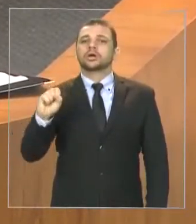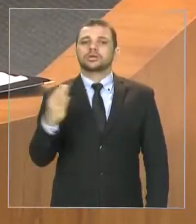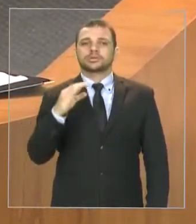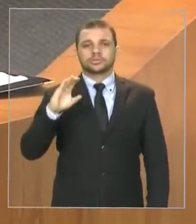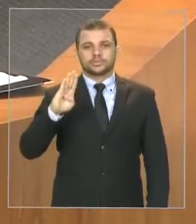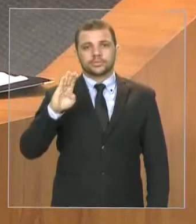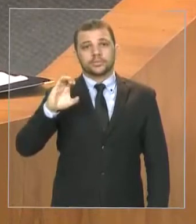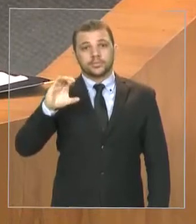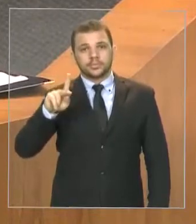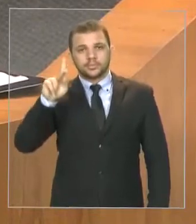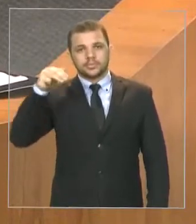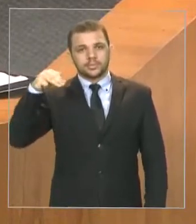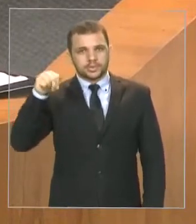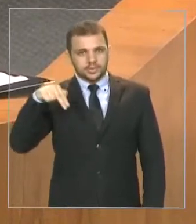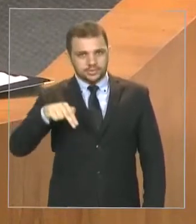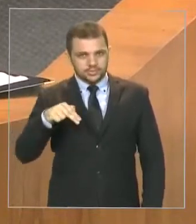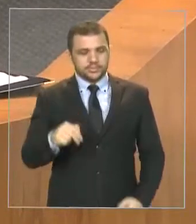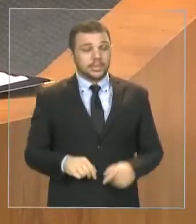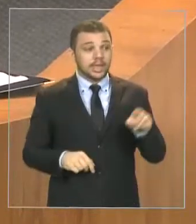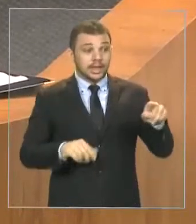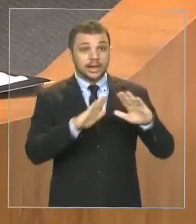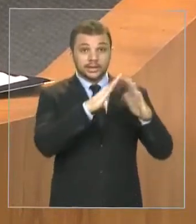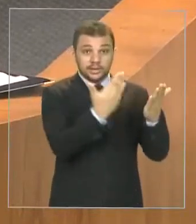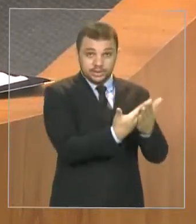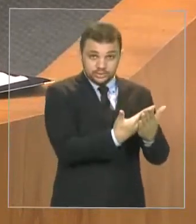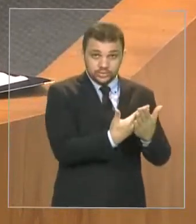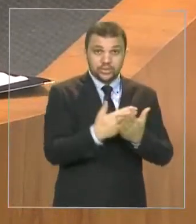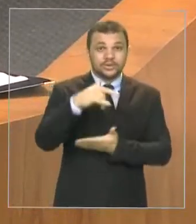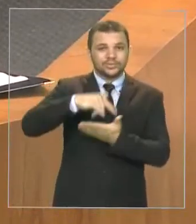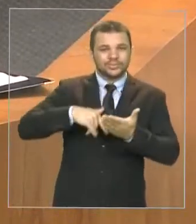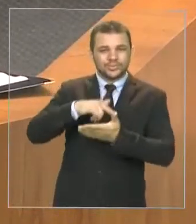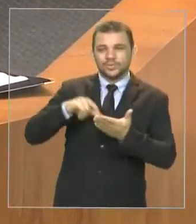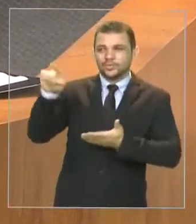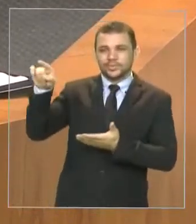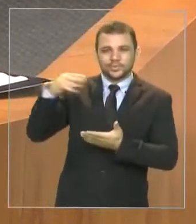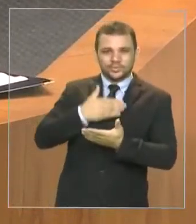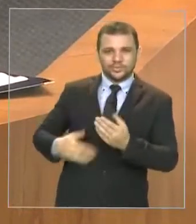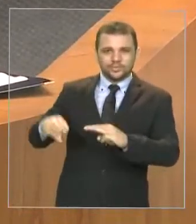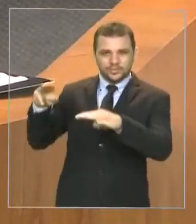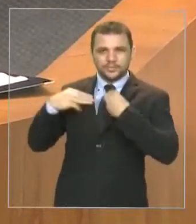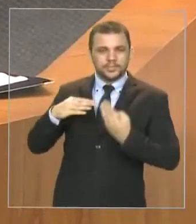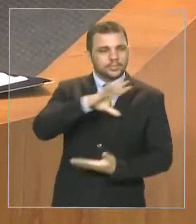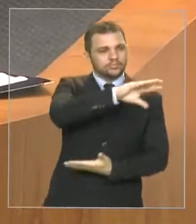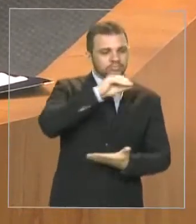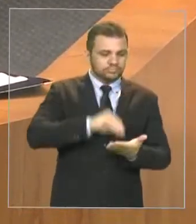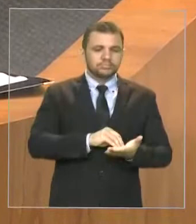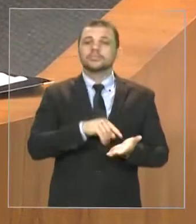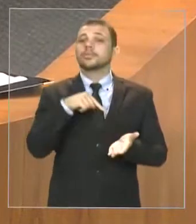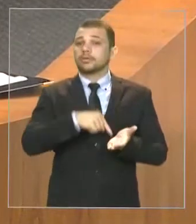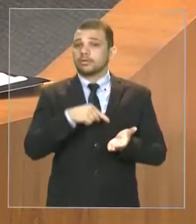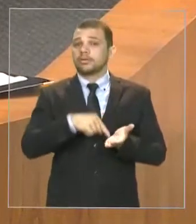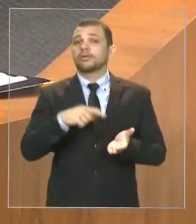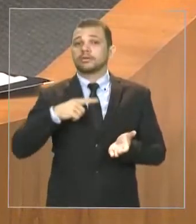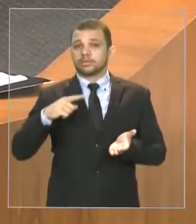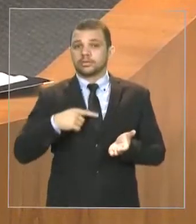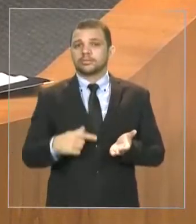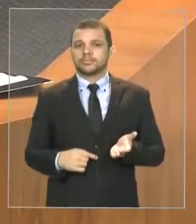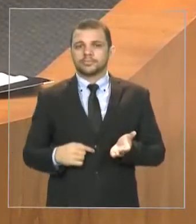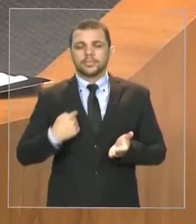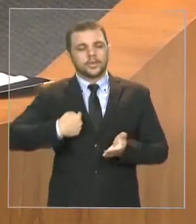relação enviada pelo governo do Estado a esta casa. E nós fomos verificar. E lá na